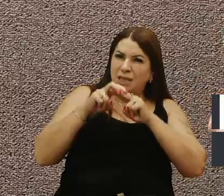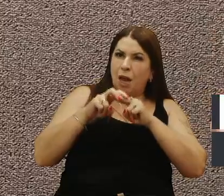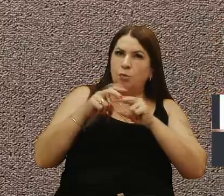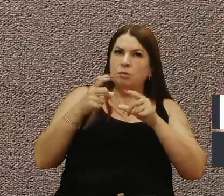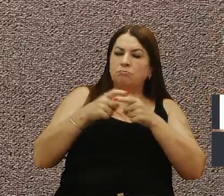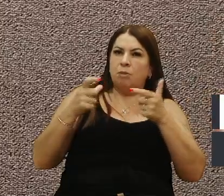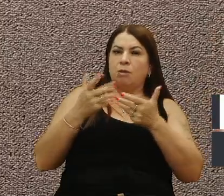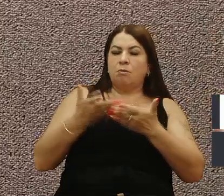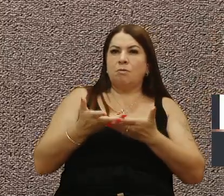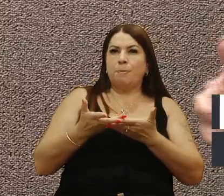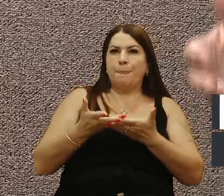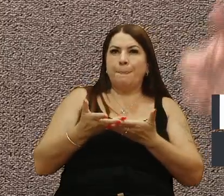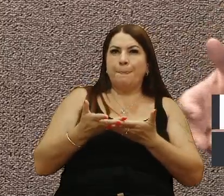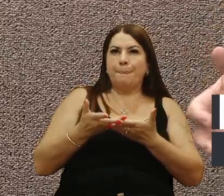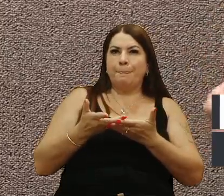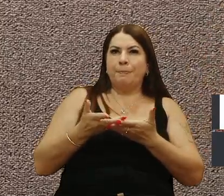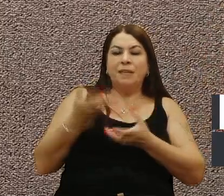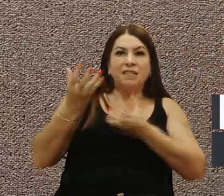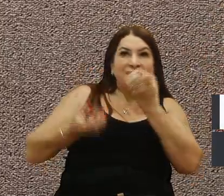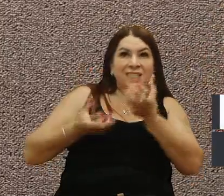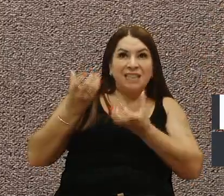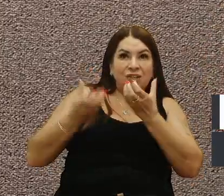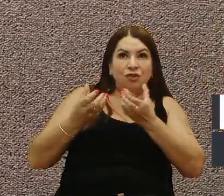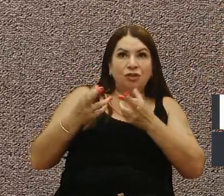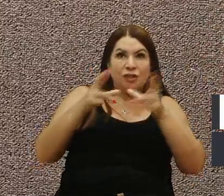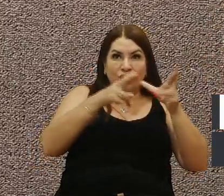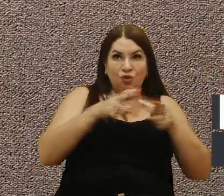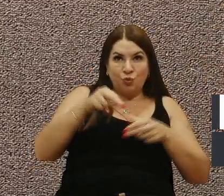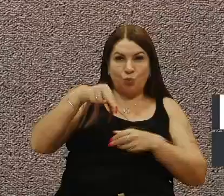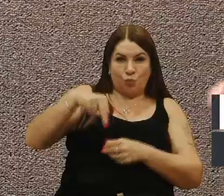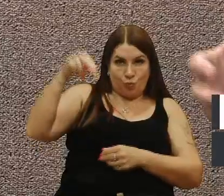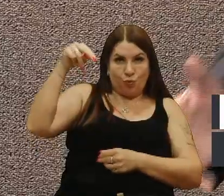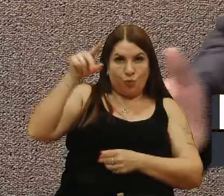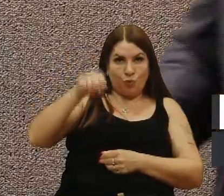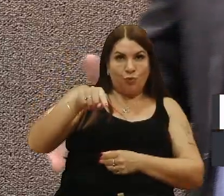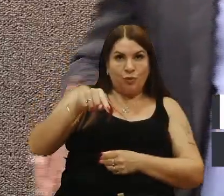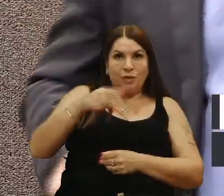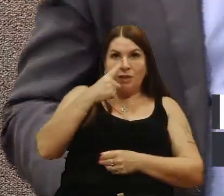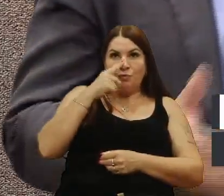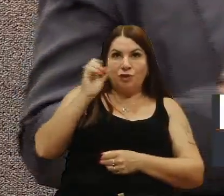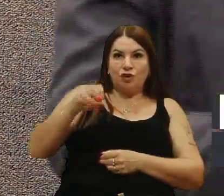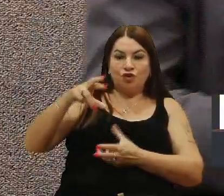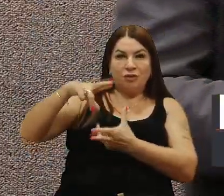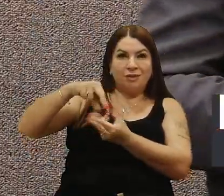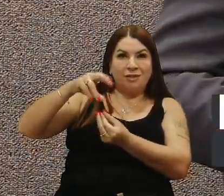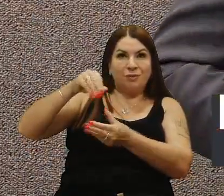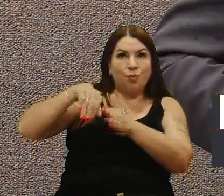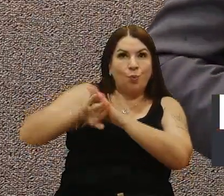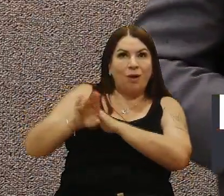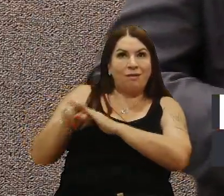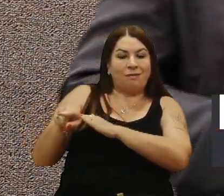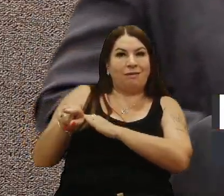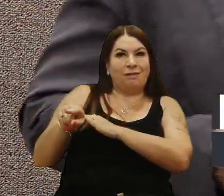maior incêndio na região norte era o lixo seletivo guardado